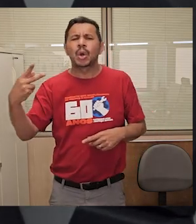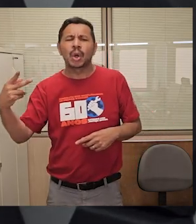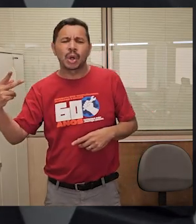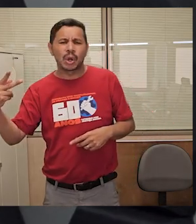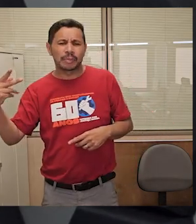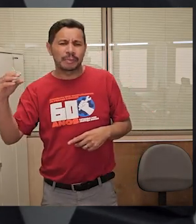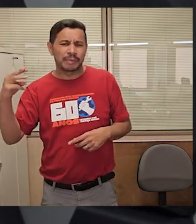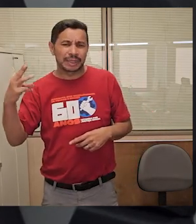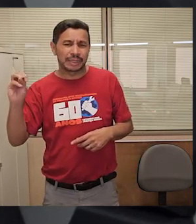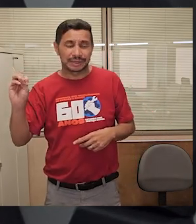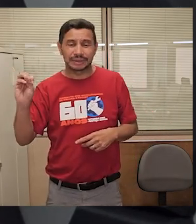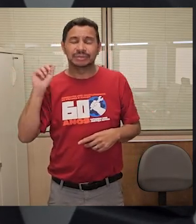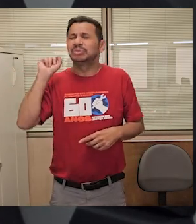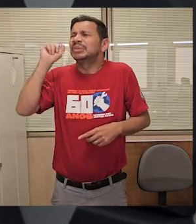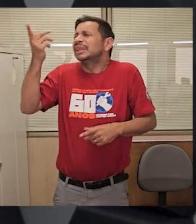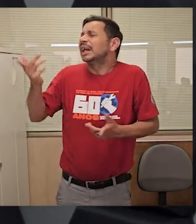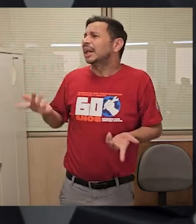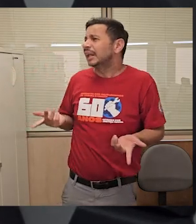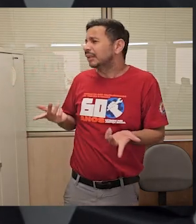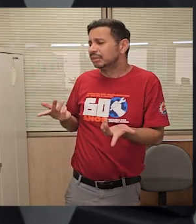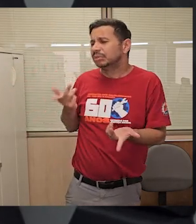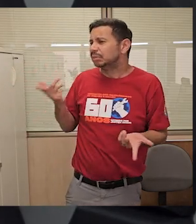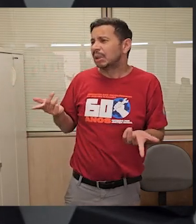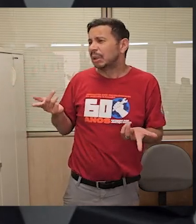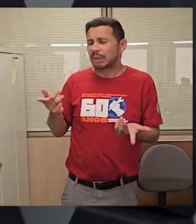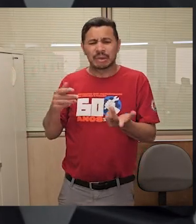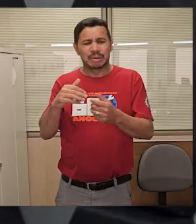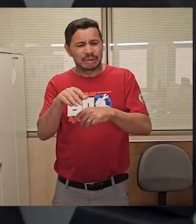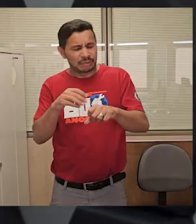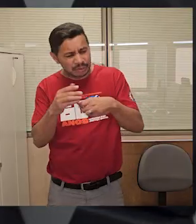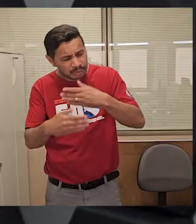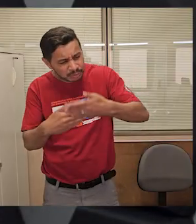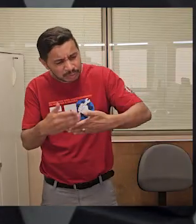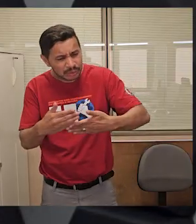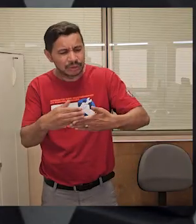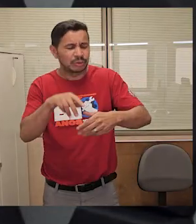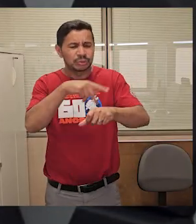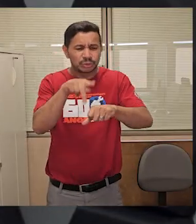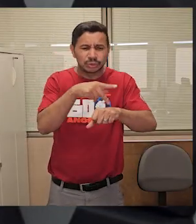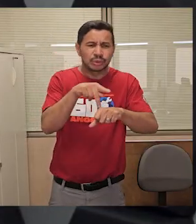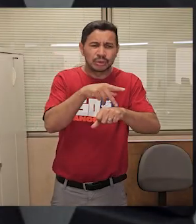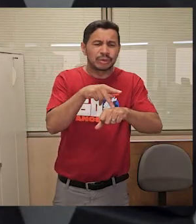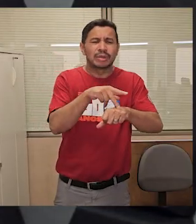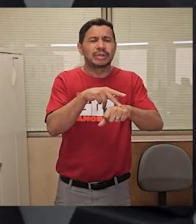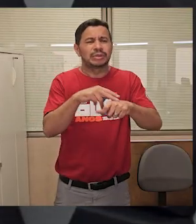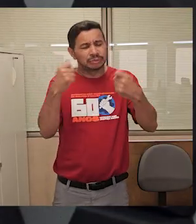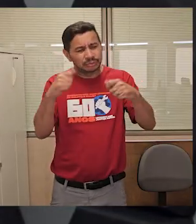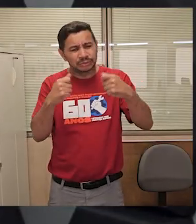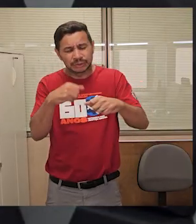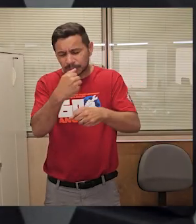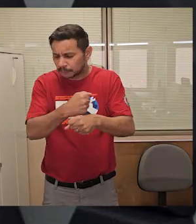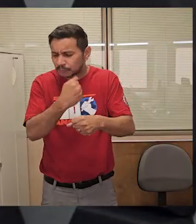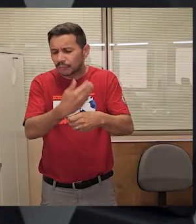uma construção, né, uma sala de pactuação que os países precisam construir a